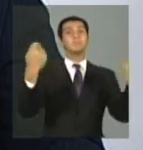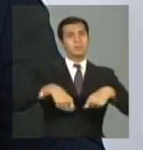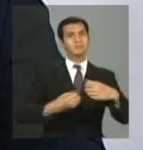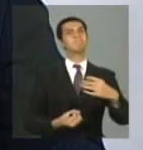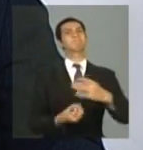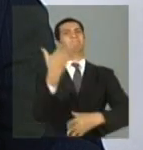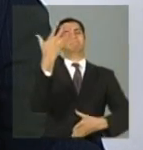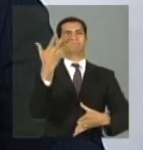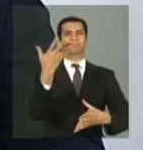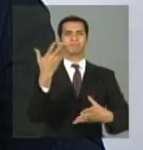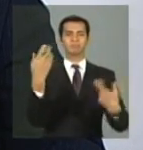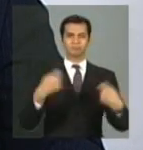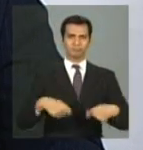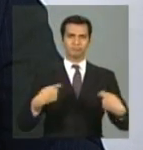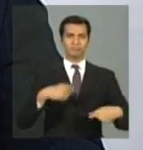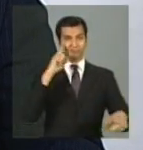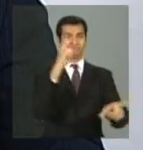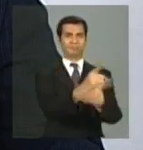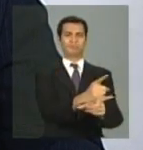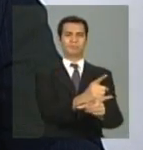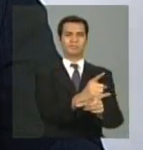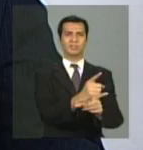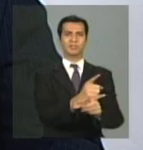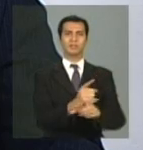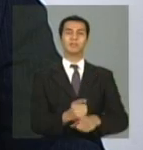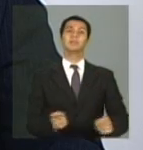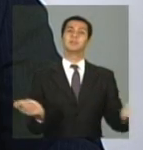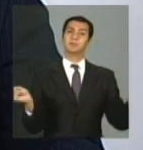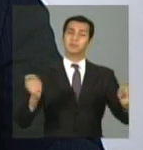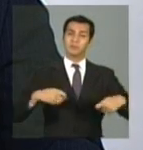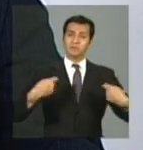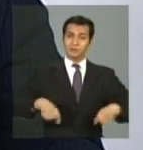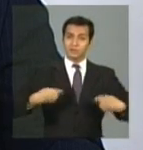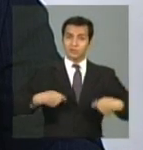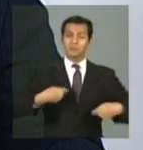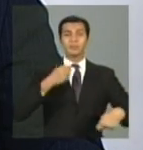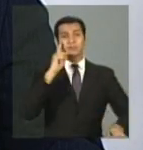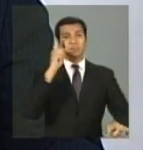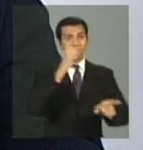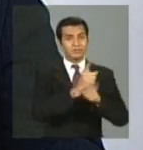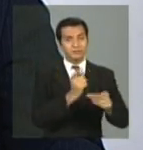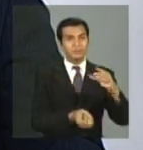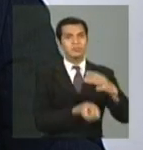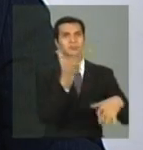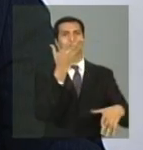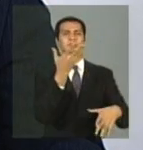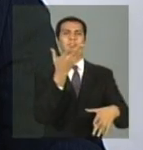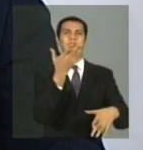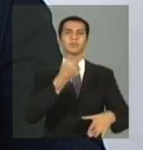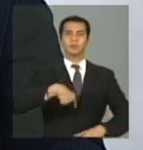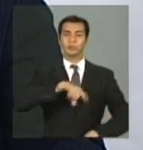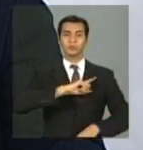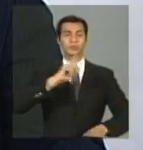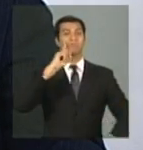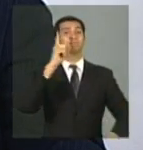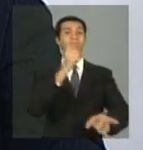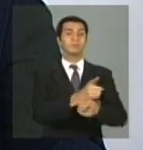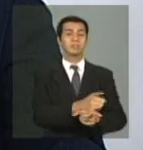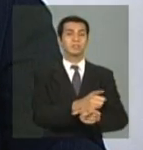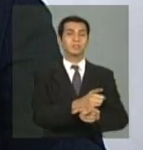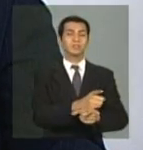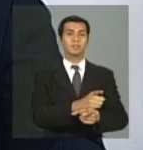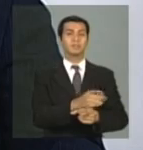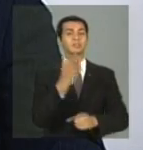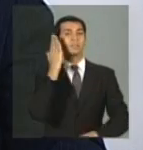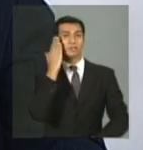haja o reforço à questão da bloqueada, que elas apareçam e que aí, com isso, a gente descubra se